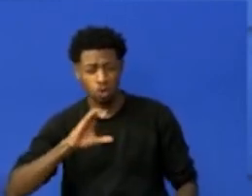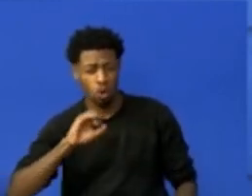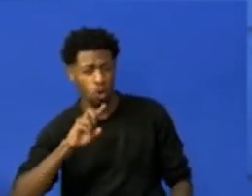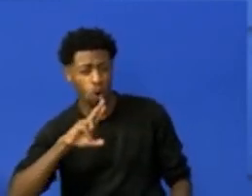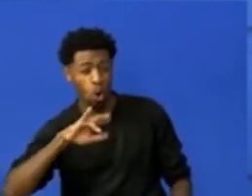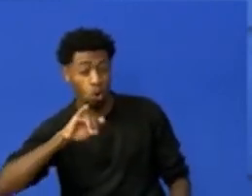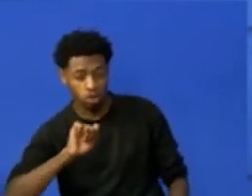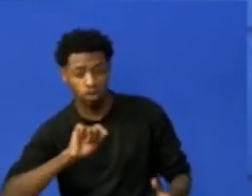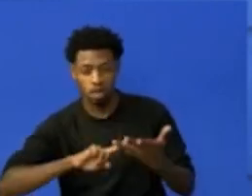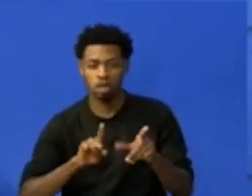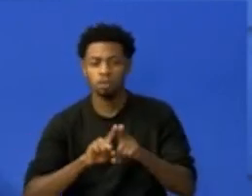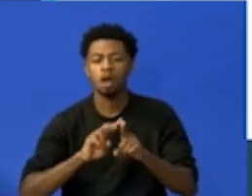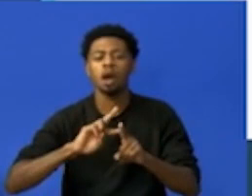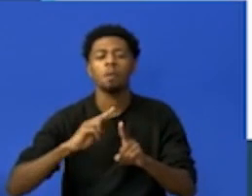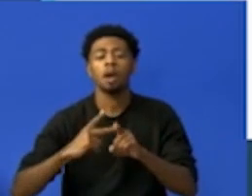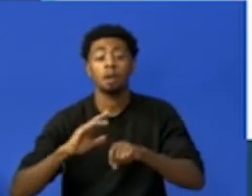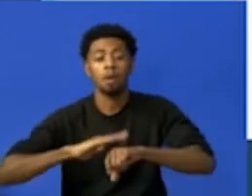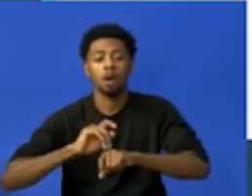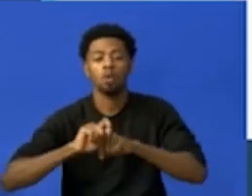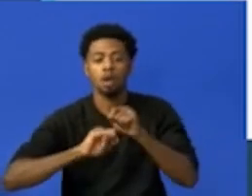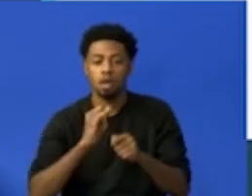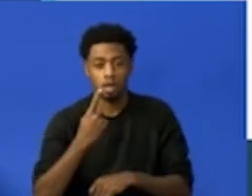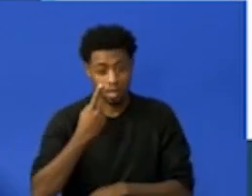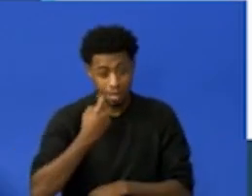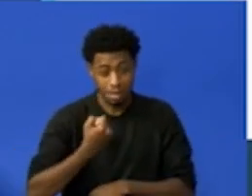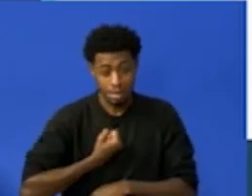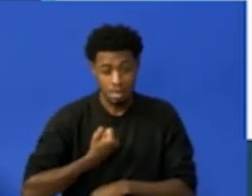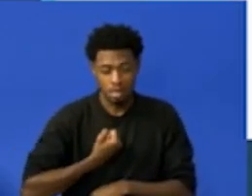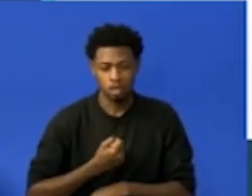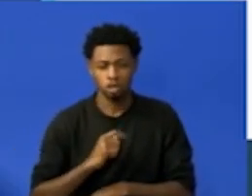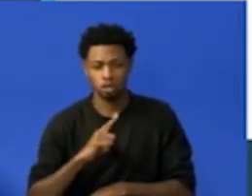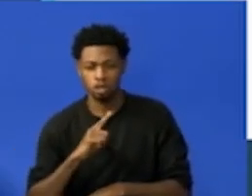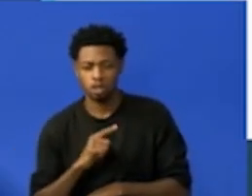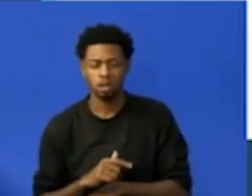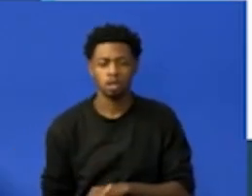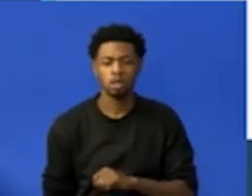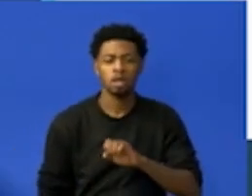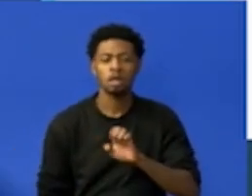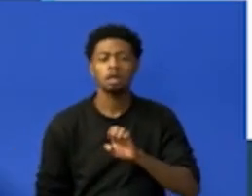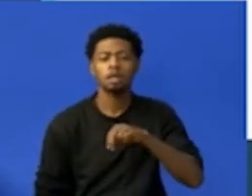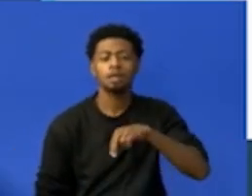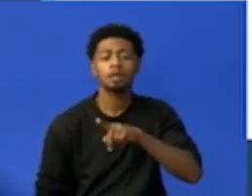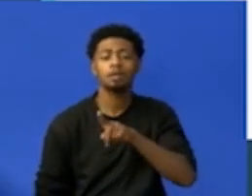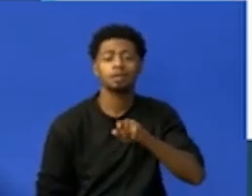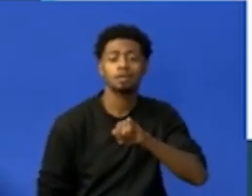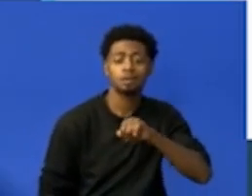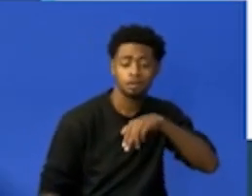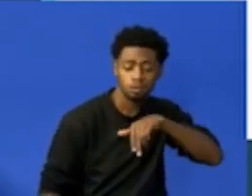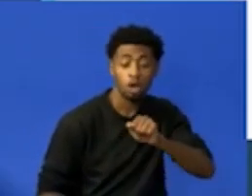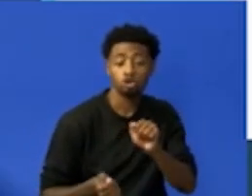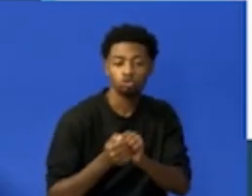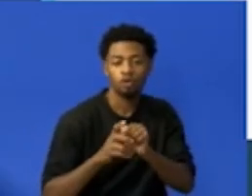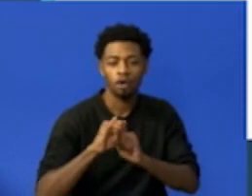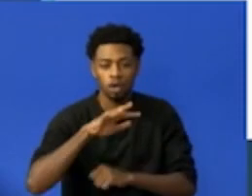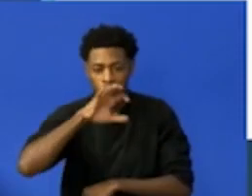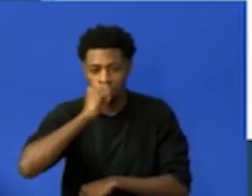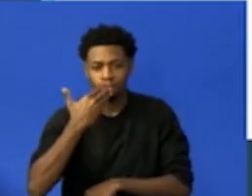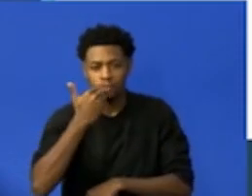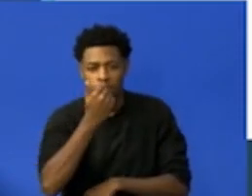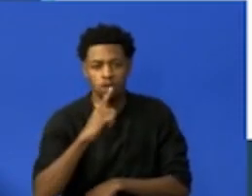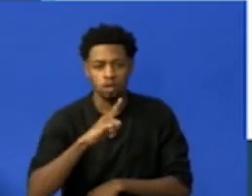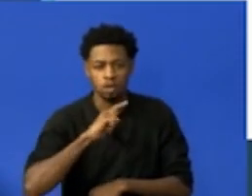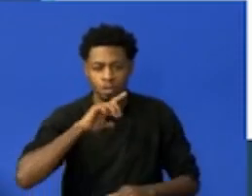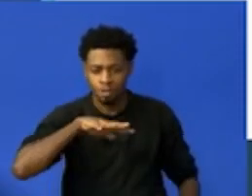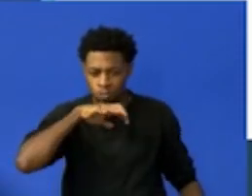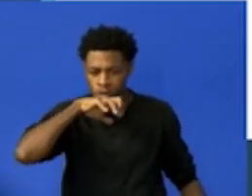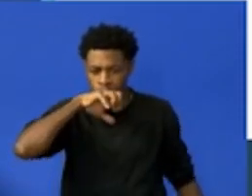Eu acabo aumentando também o número das enzimas oxidativas que vão estar junto com o oxigênio, trazendo uma melhor